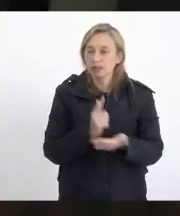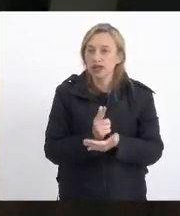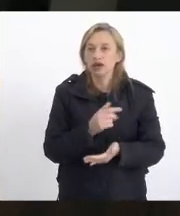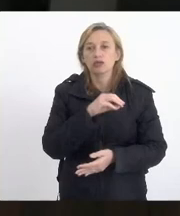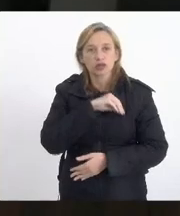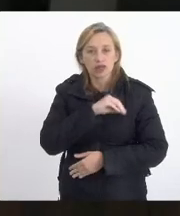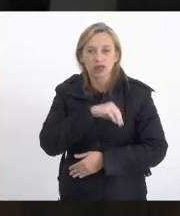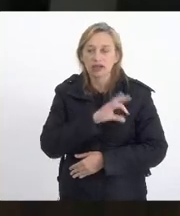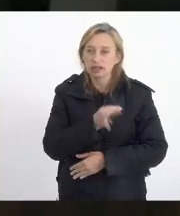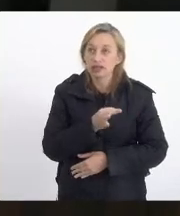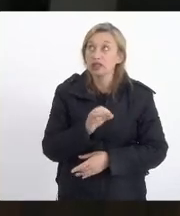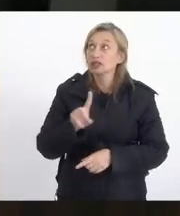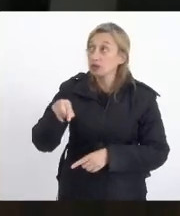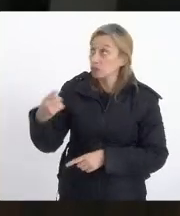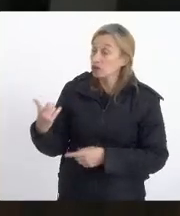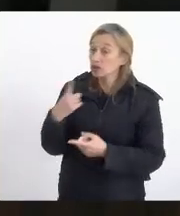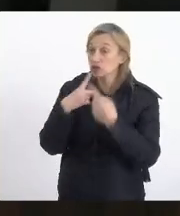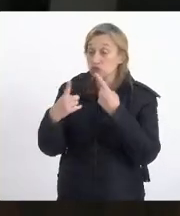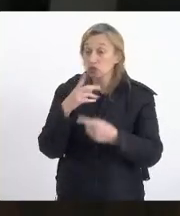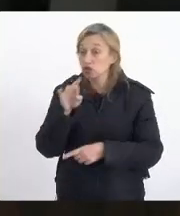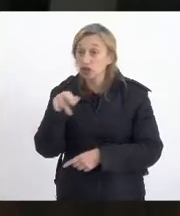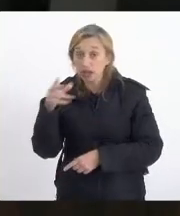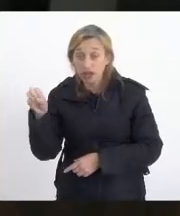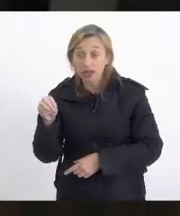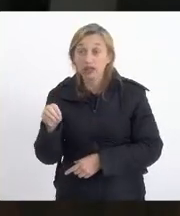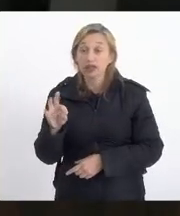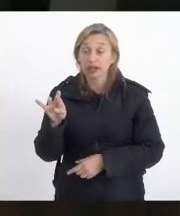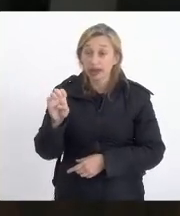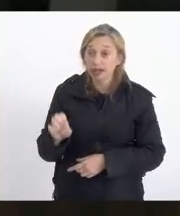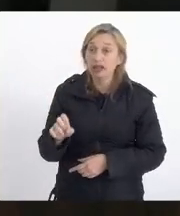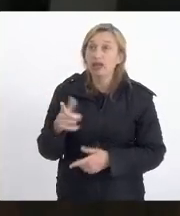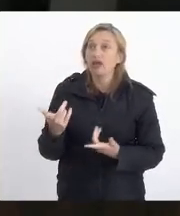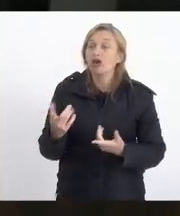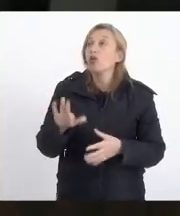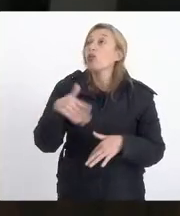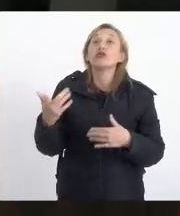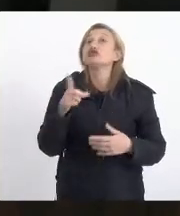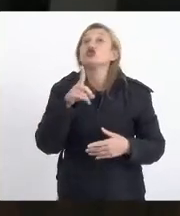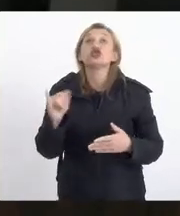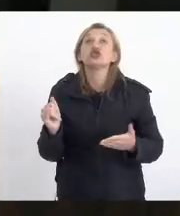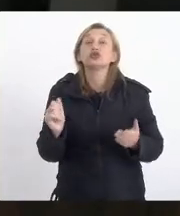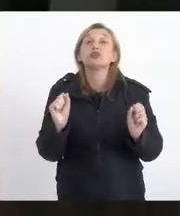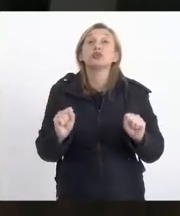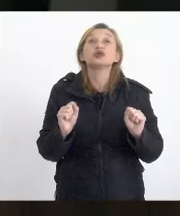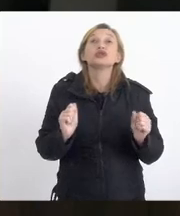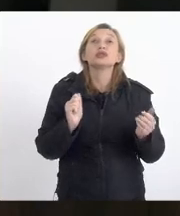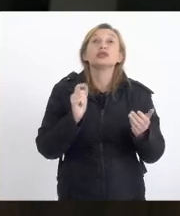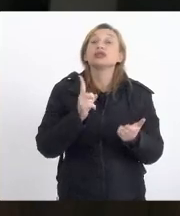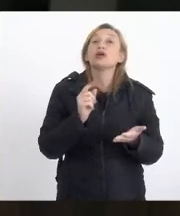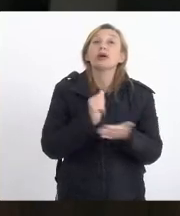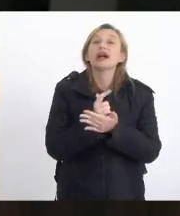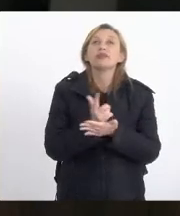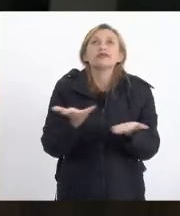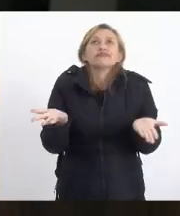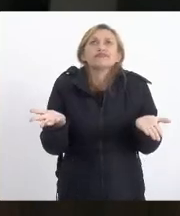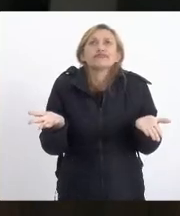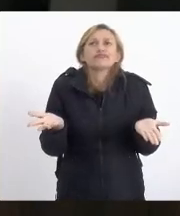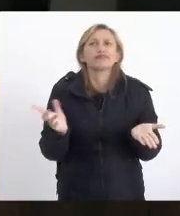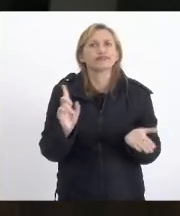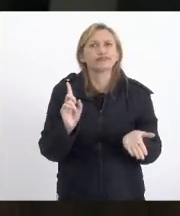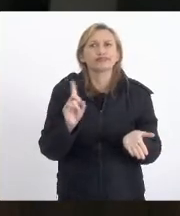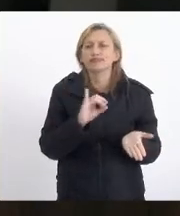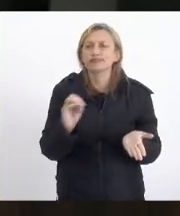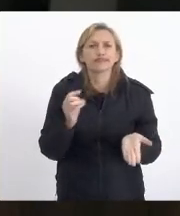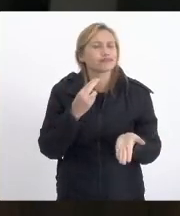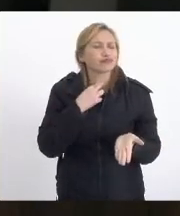não vamos estar discutindo aqui, Dino, vamos discutindo o seguinte, qual o dia do possível não pagamento? E isso é que